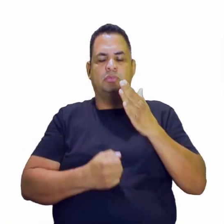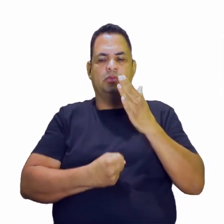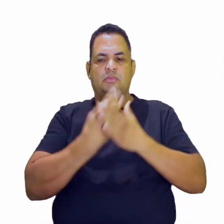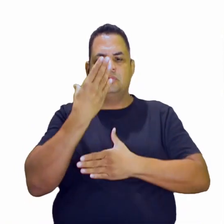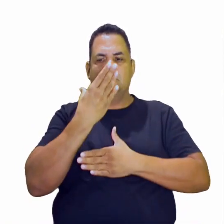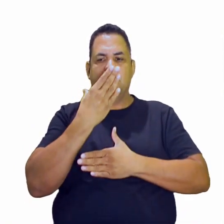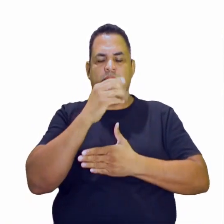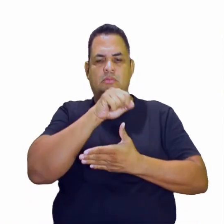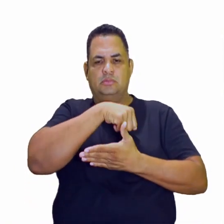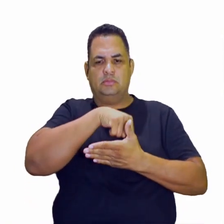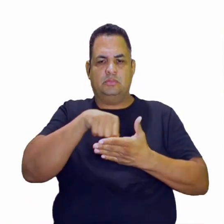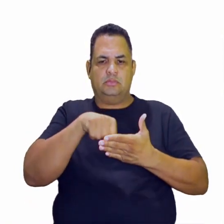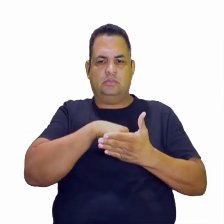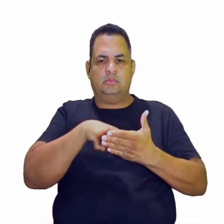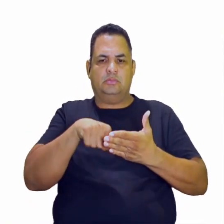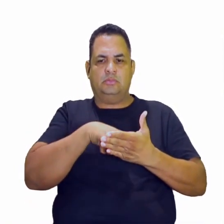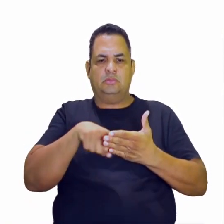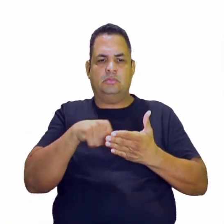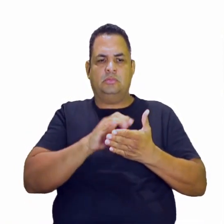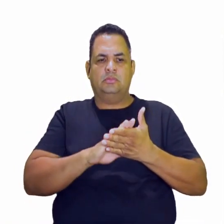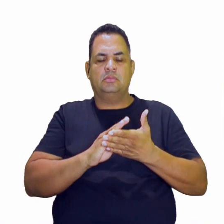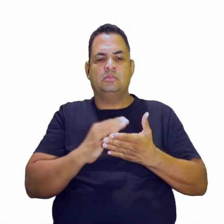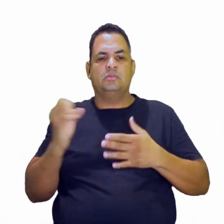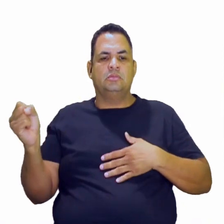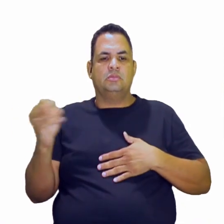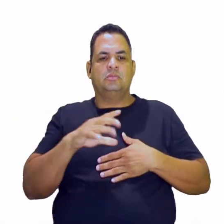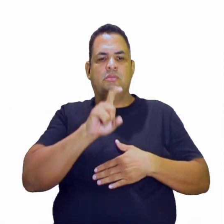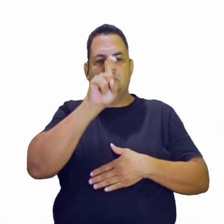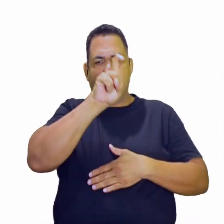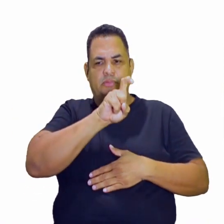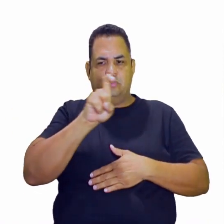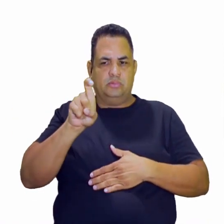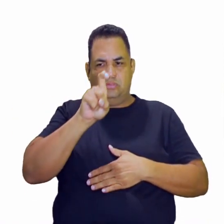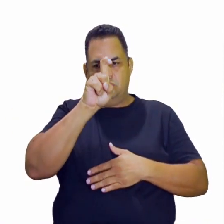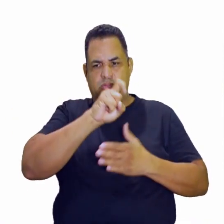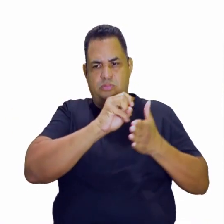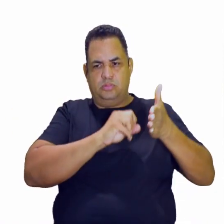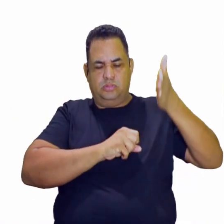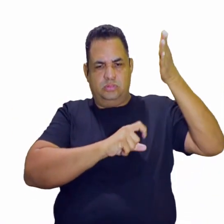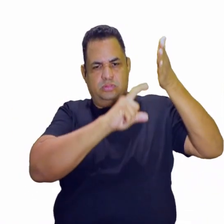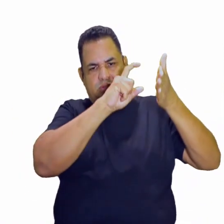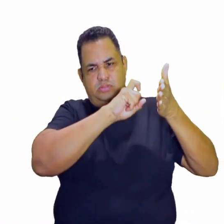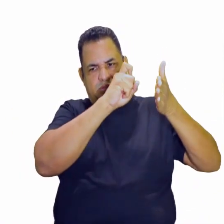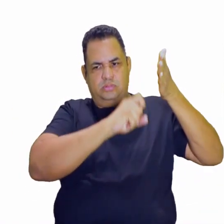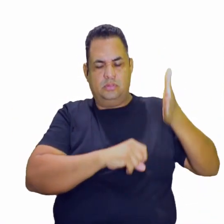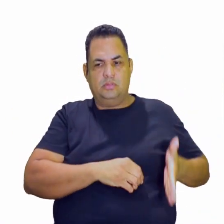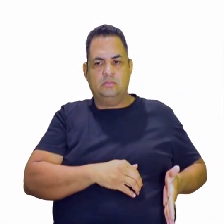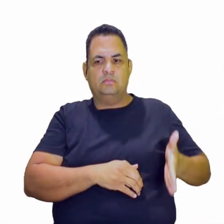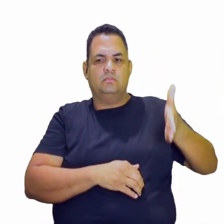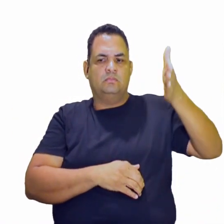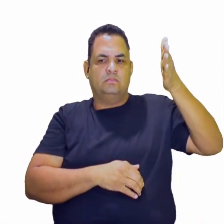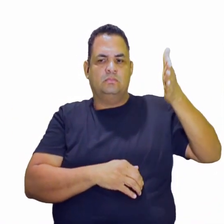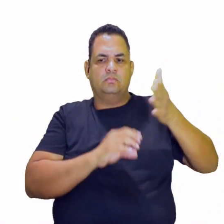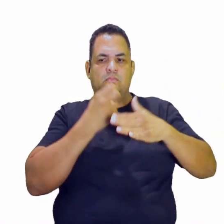assinaturas inscritas pelos jovens com spray, né? Nos murais, nos muros, nos trens e estações de